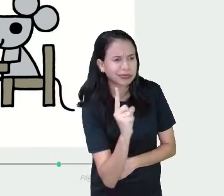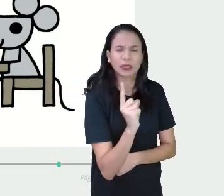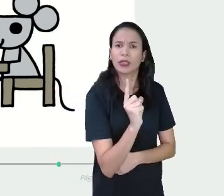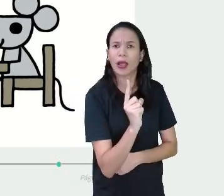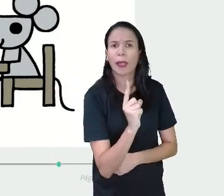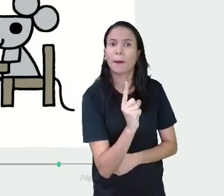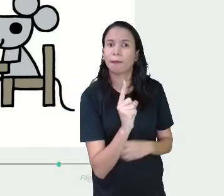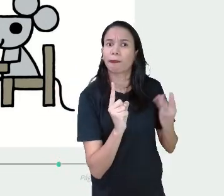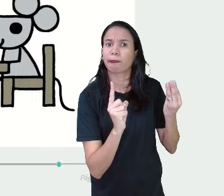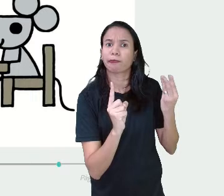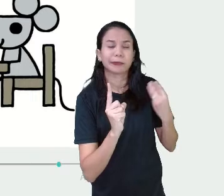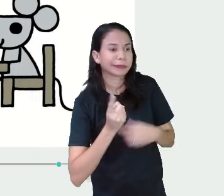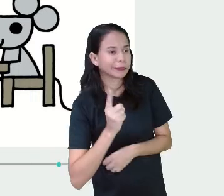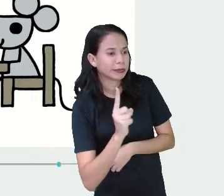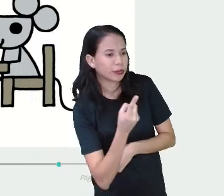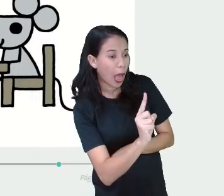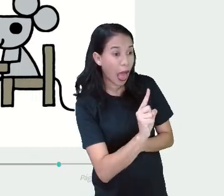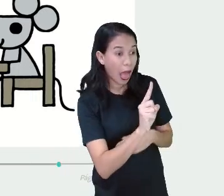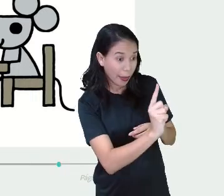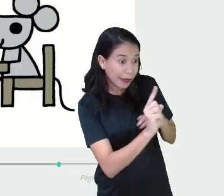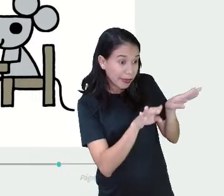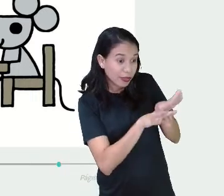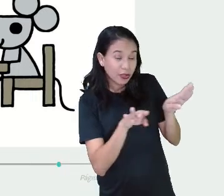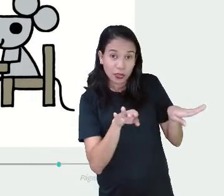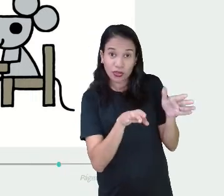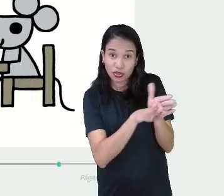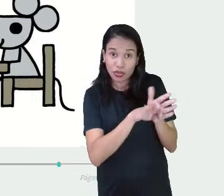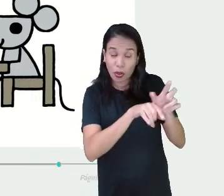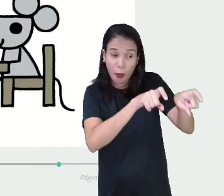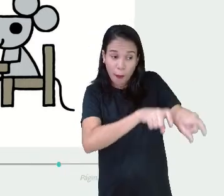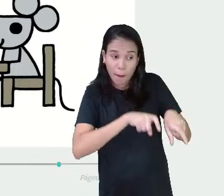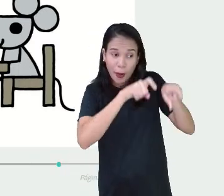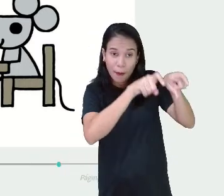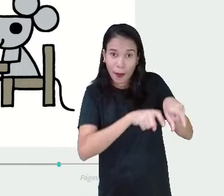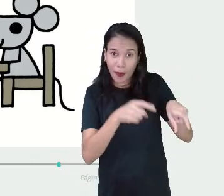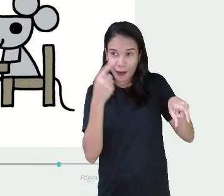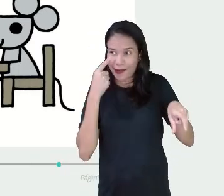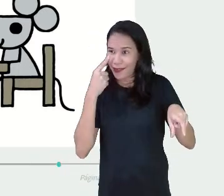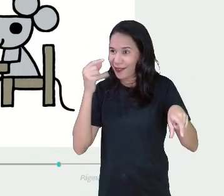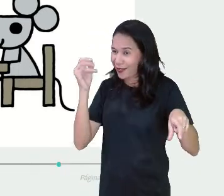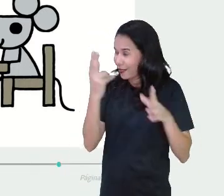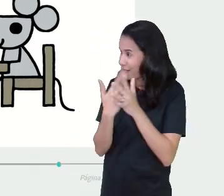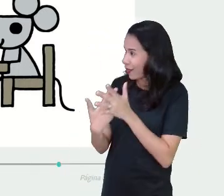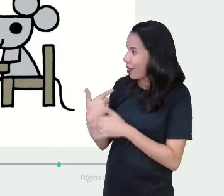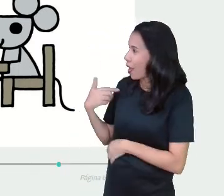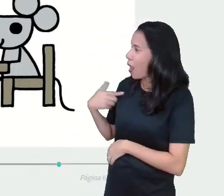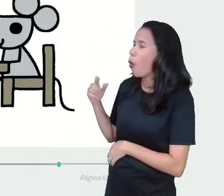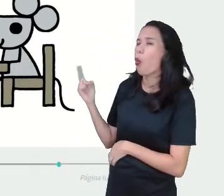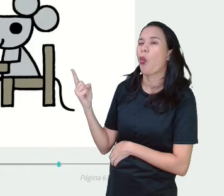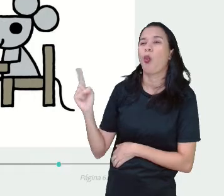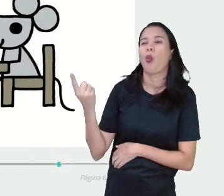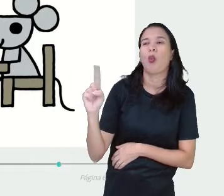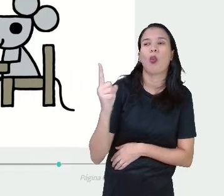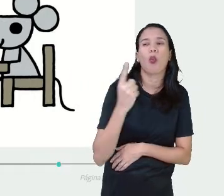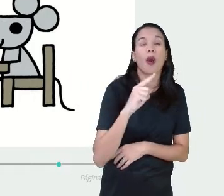andou até chegar ao campo. Observa o ratinho aí, olha, passando pelas paisagens cheias de